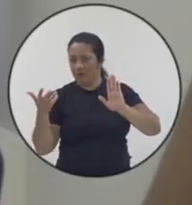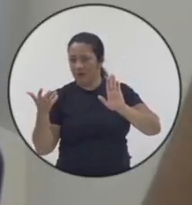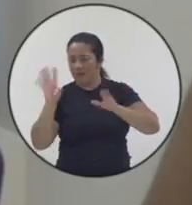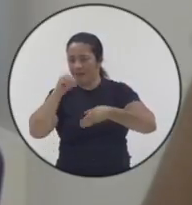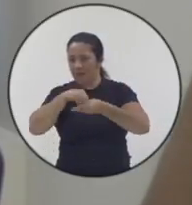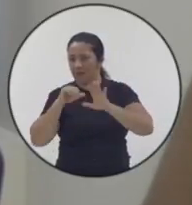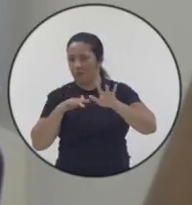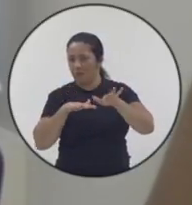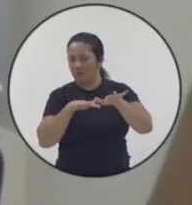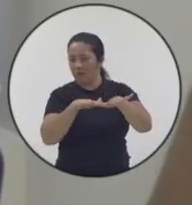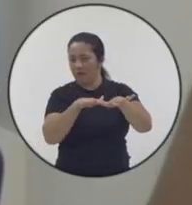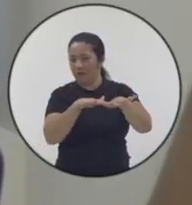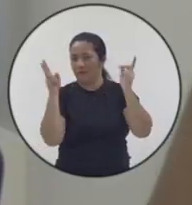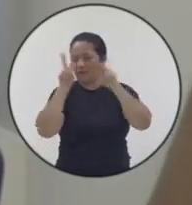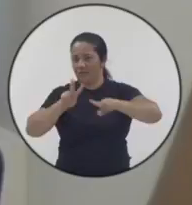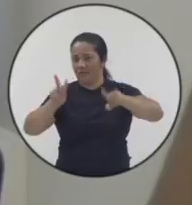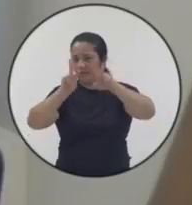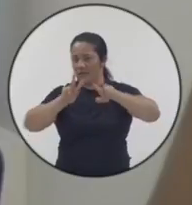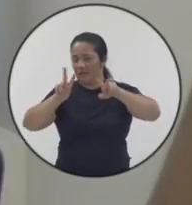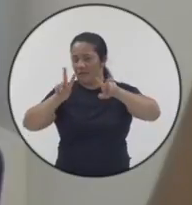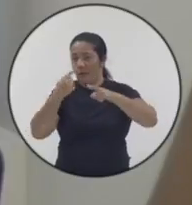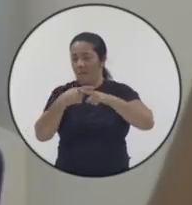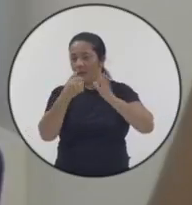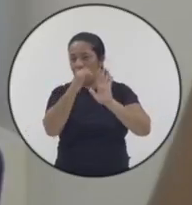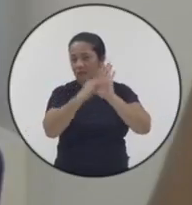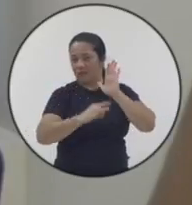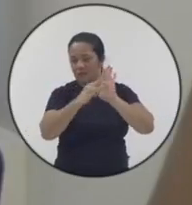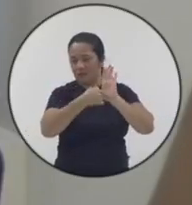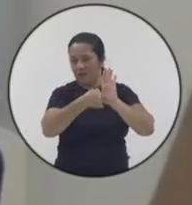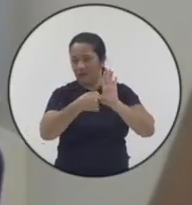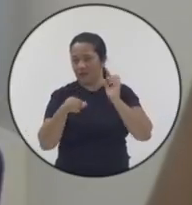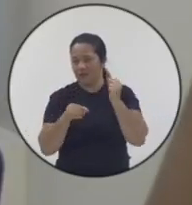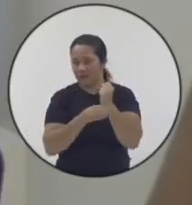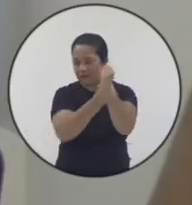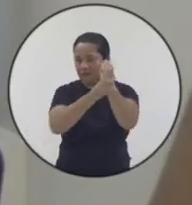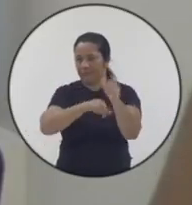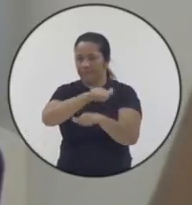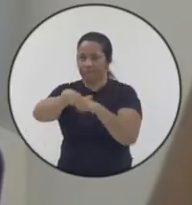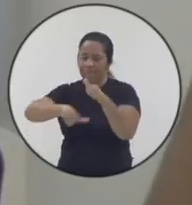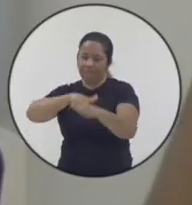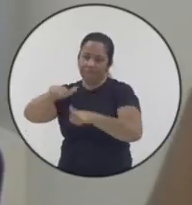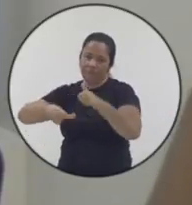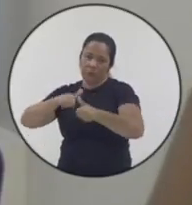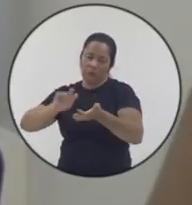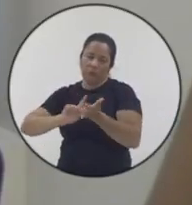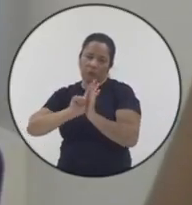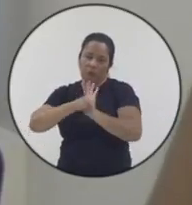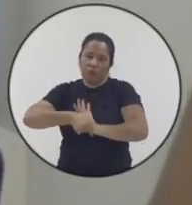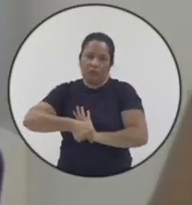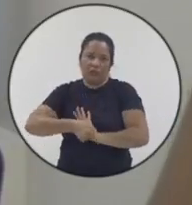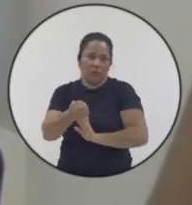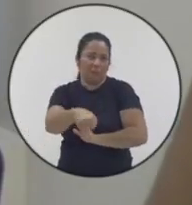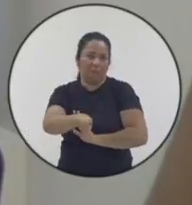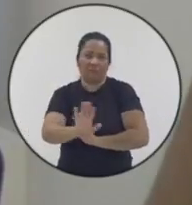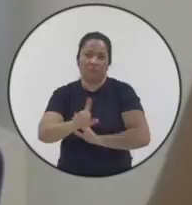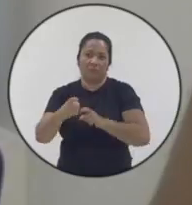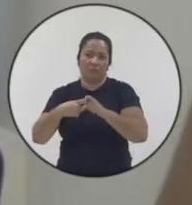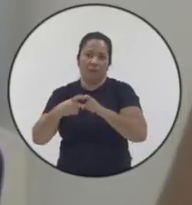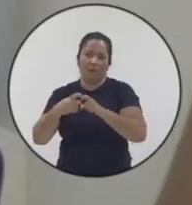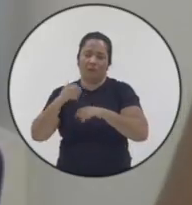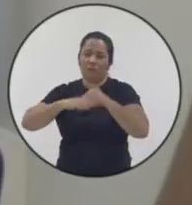dar visibilidade, porque ele garante a mudança da identidade de gênero sem a necessidade de um laudo médico,